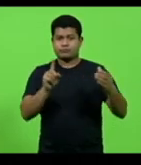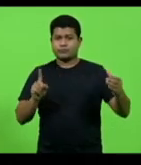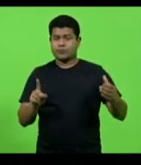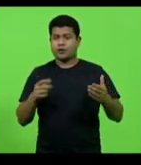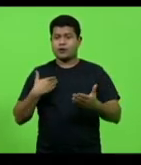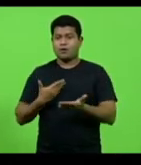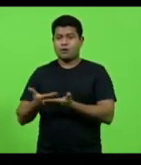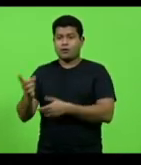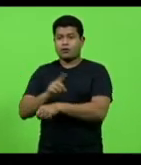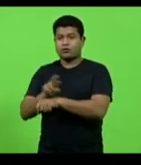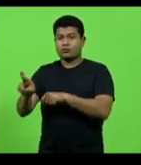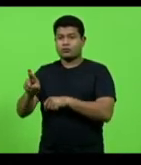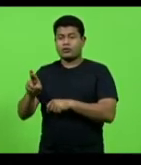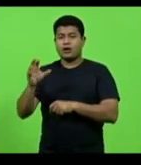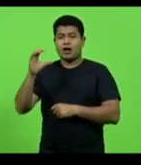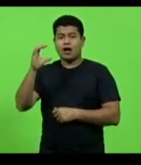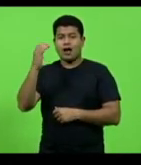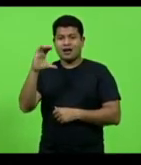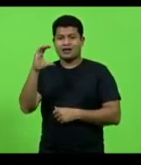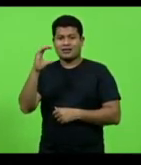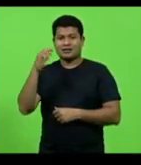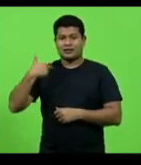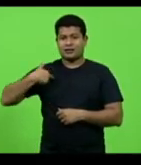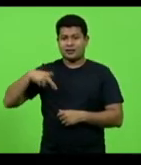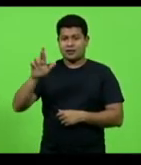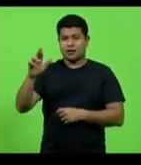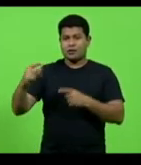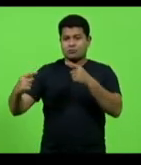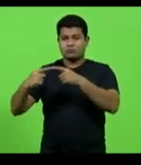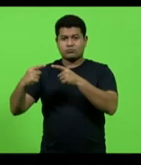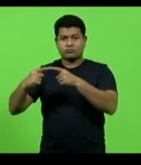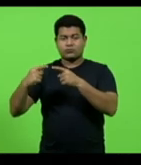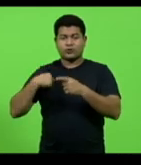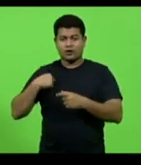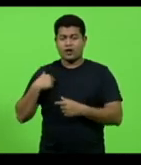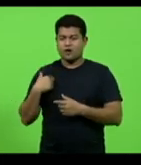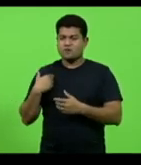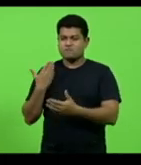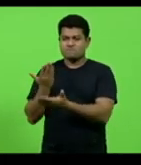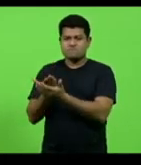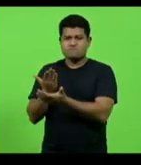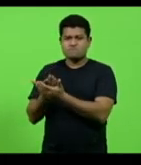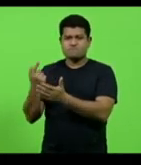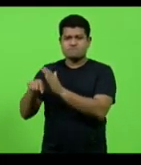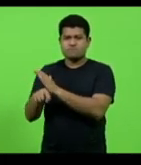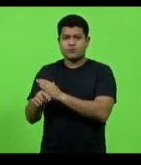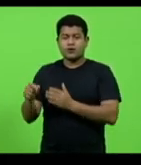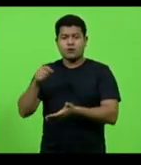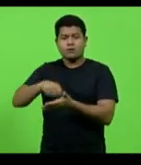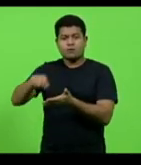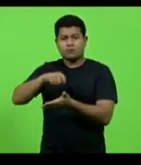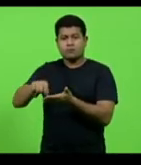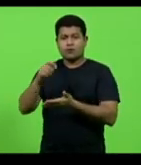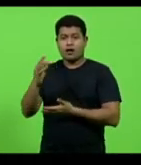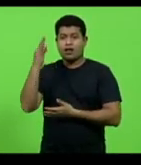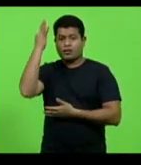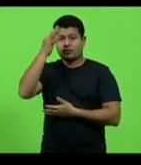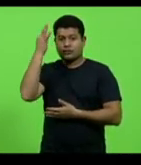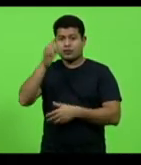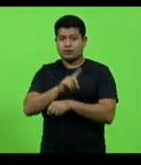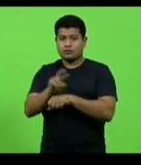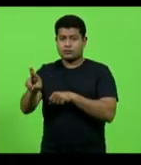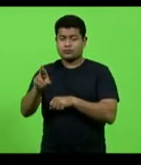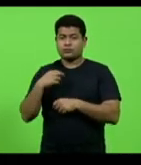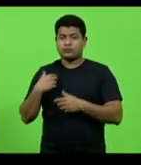doutorado em ciências da religião. A questão de educação e religião me ocupou por um tempo. Eu escrevi uma tese de doutorado sobre